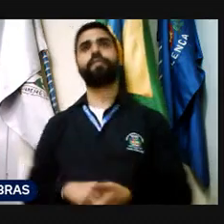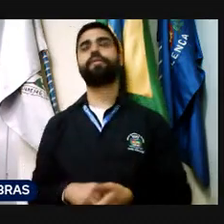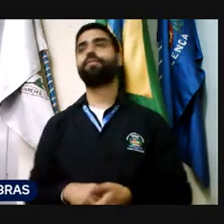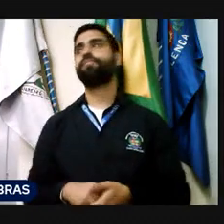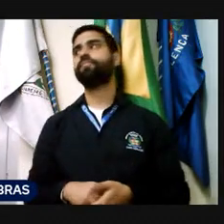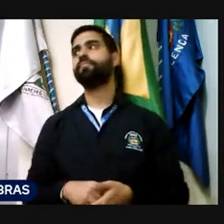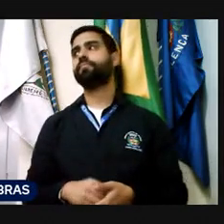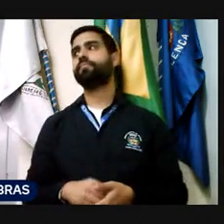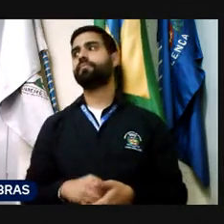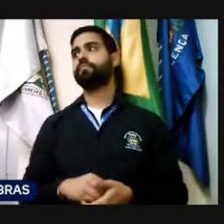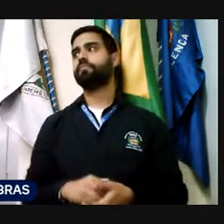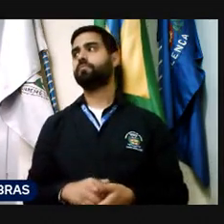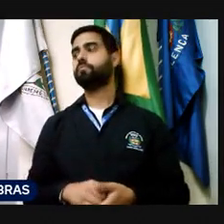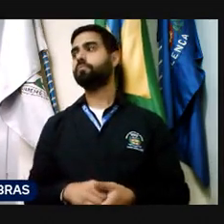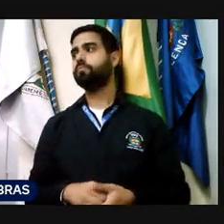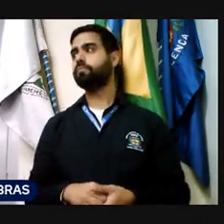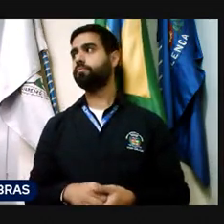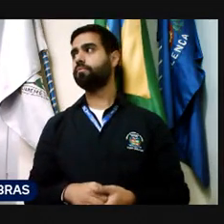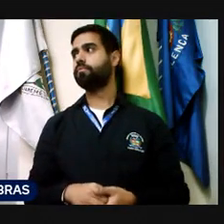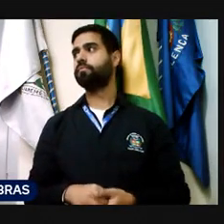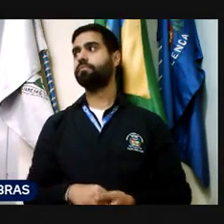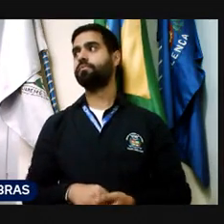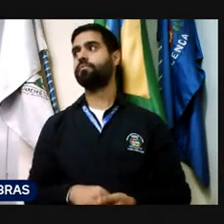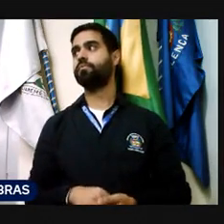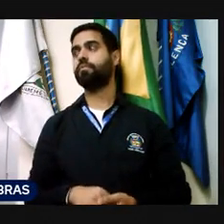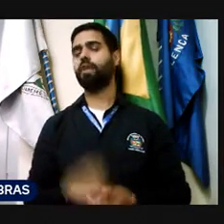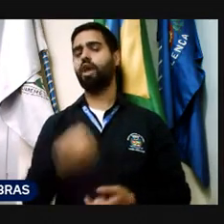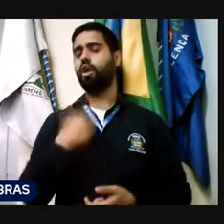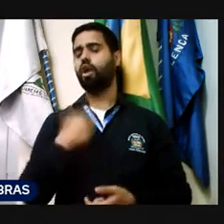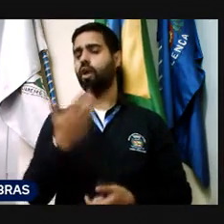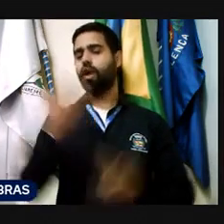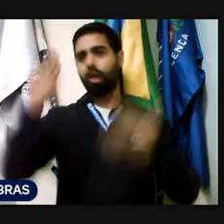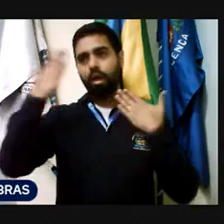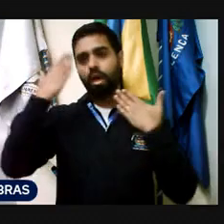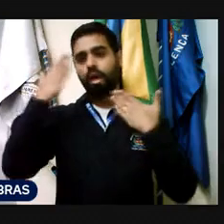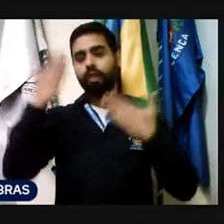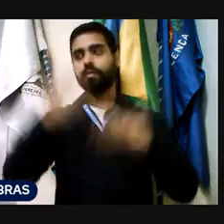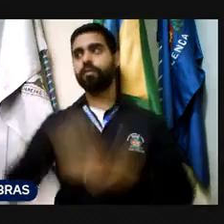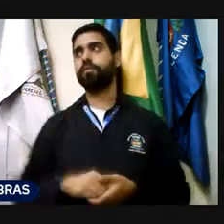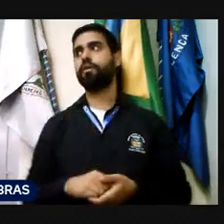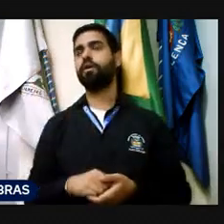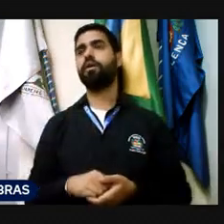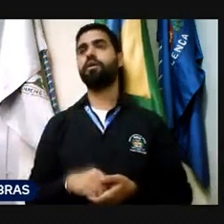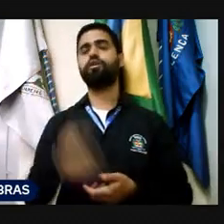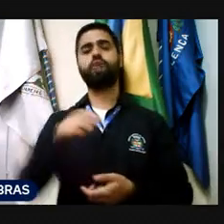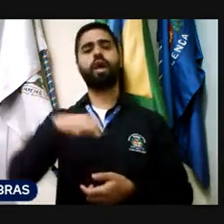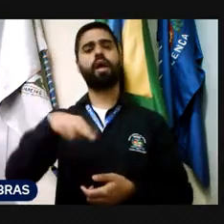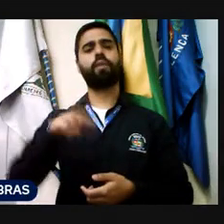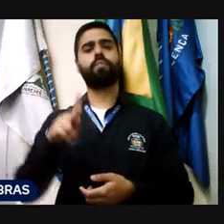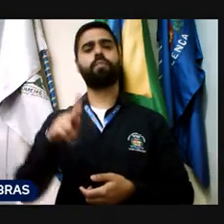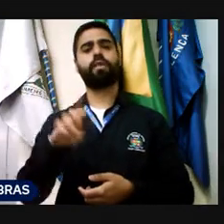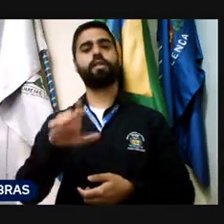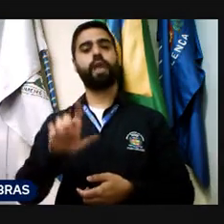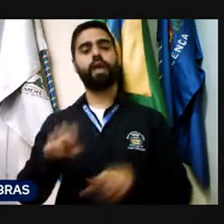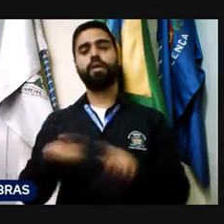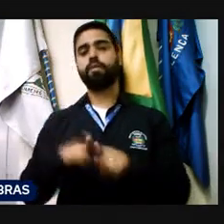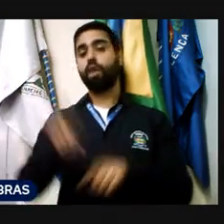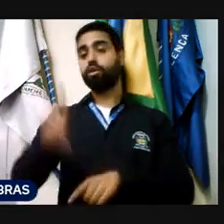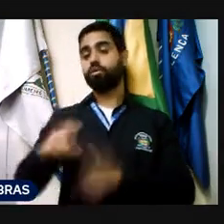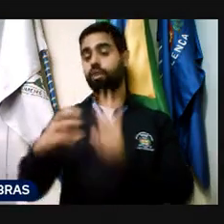Eu deixo aqui o meu agradecimento não só à Michelle, ao diretor da